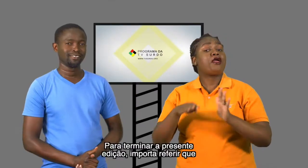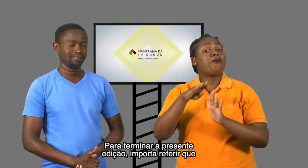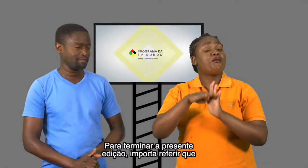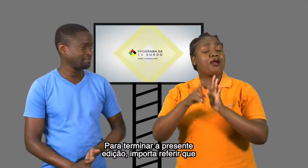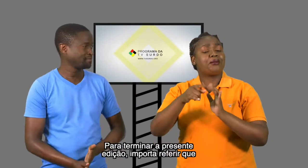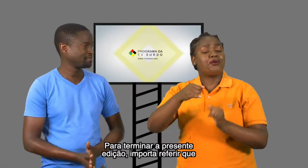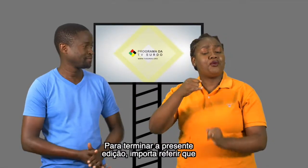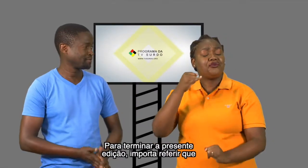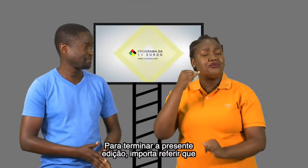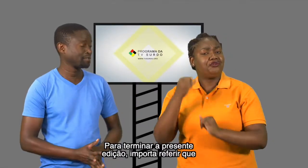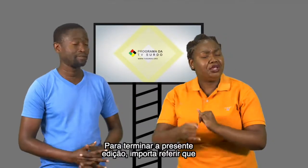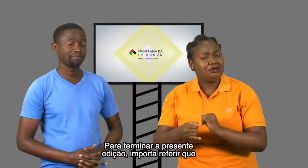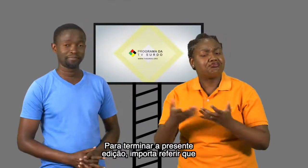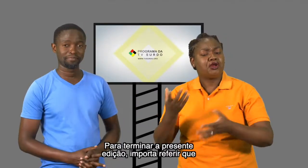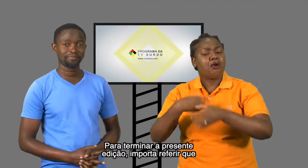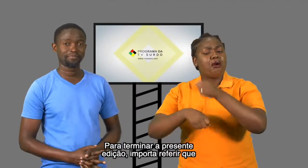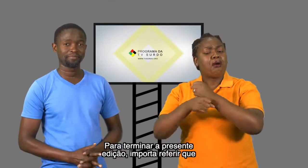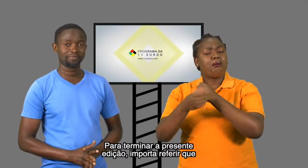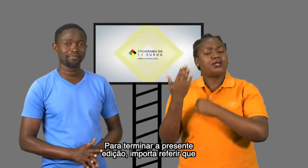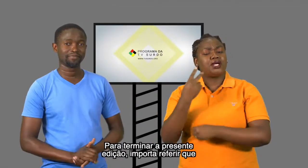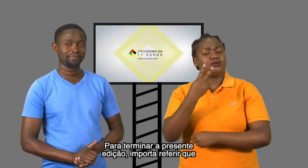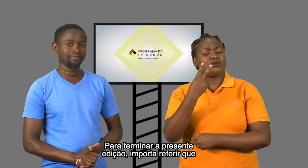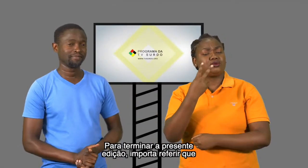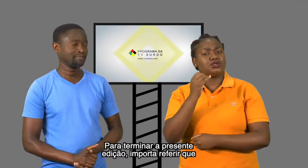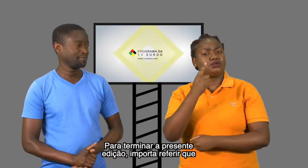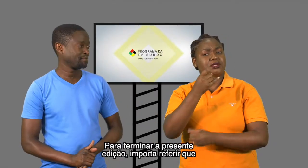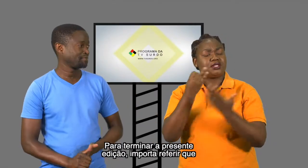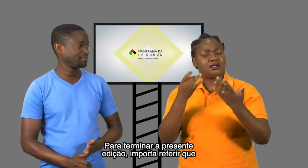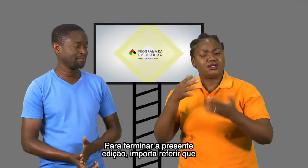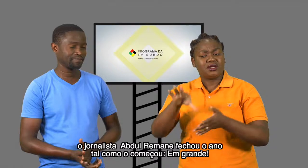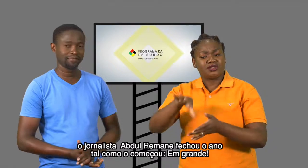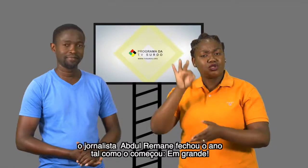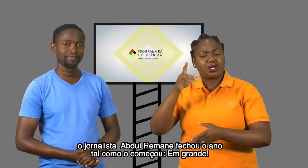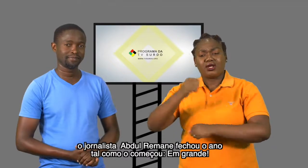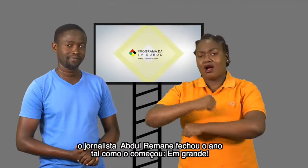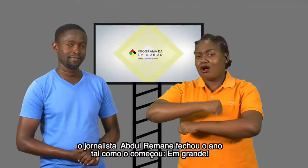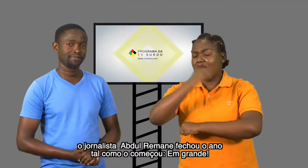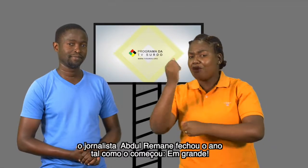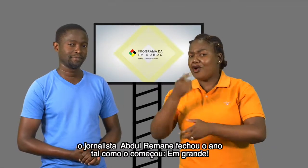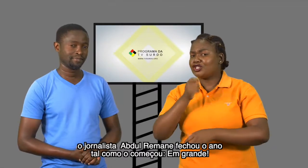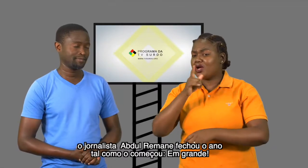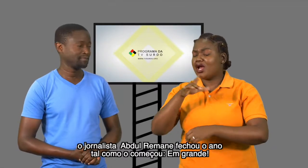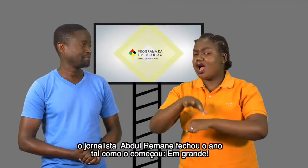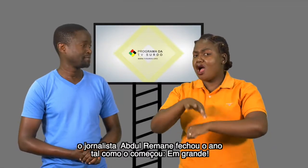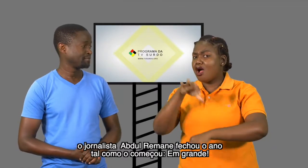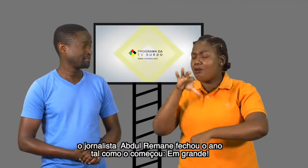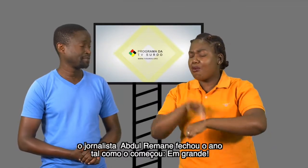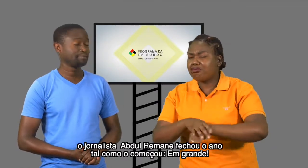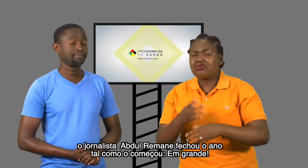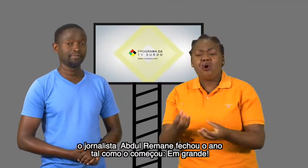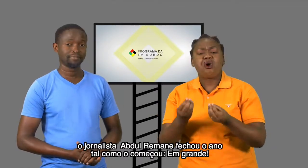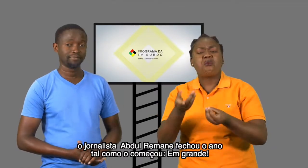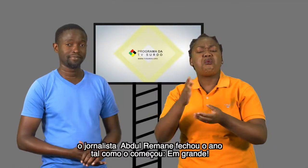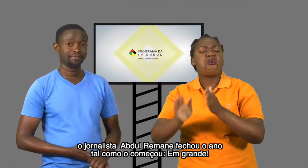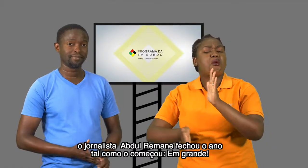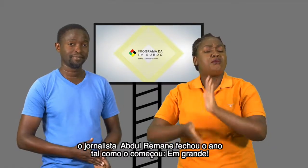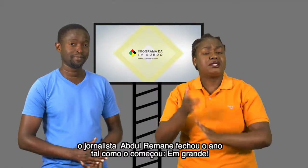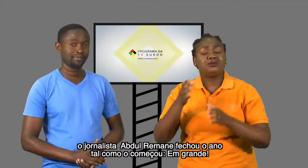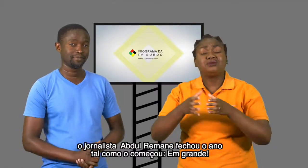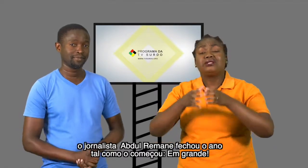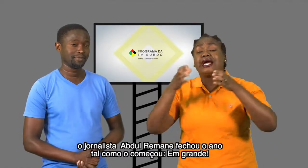para terminar a presente edição importa referir que o jornalista abdul rehman fechou o ano tal como